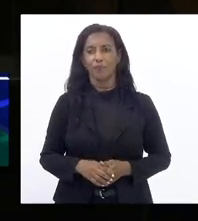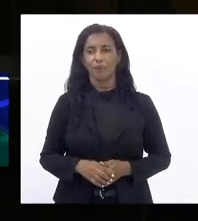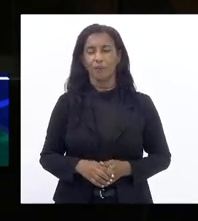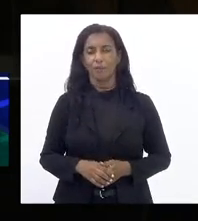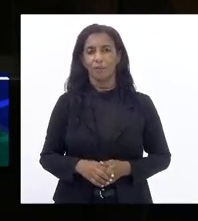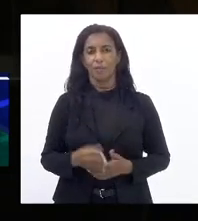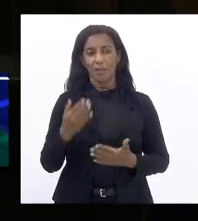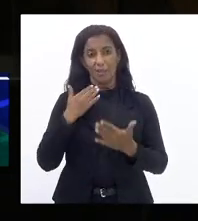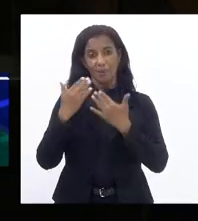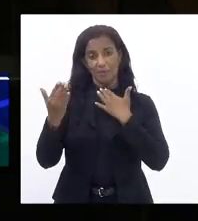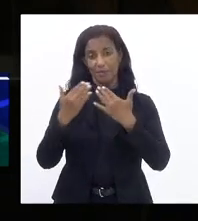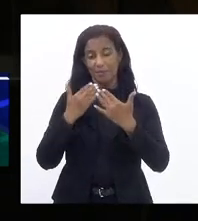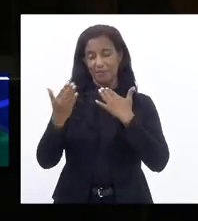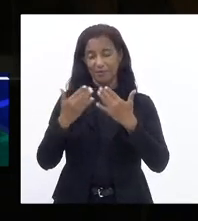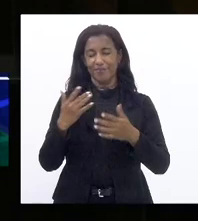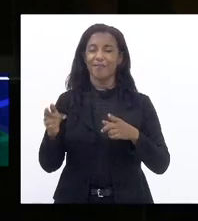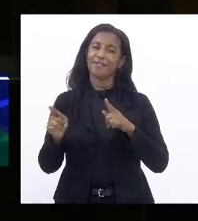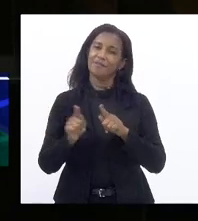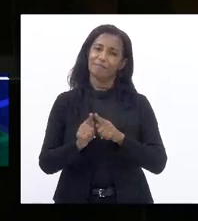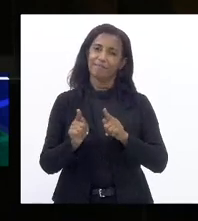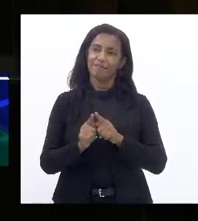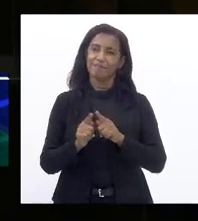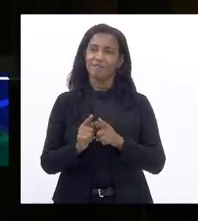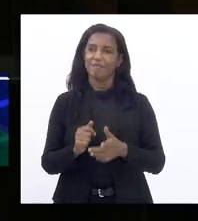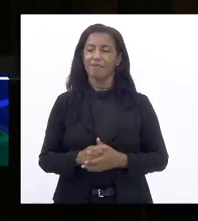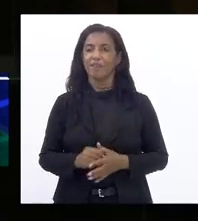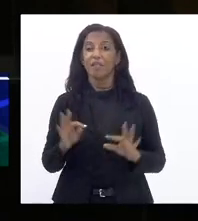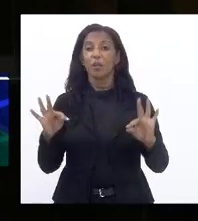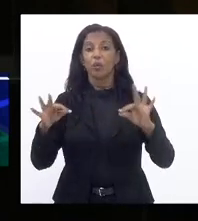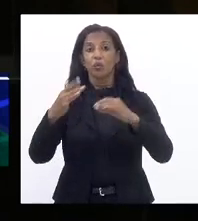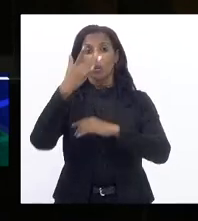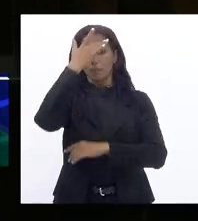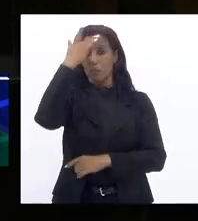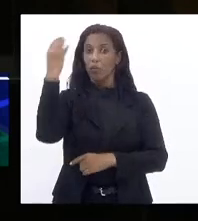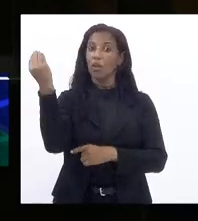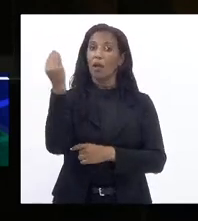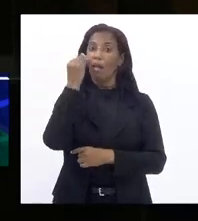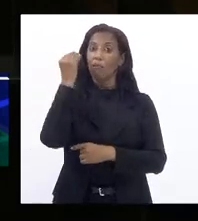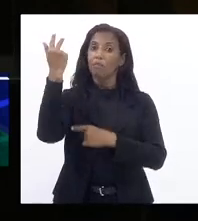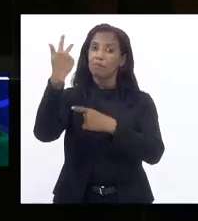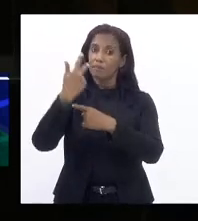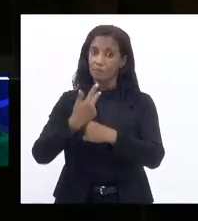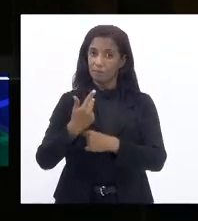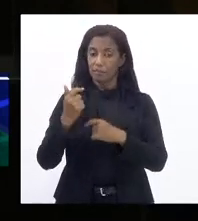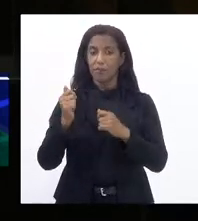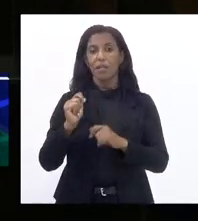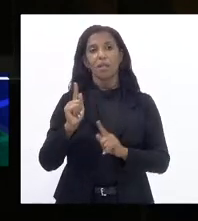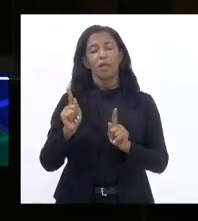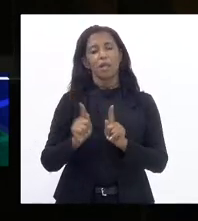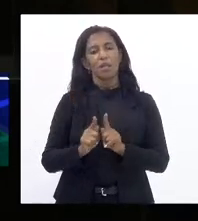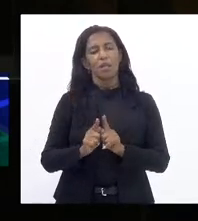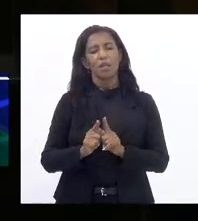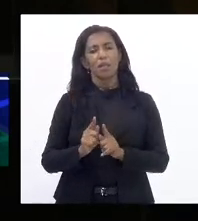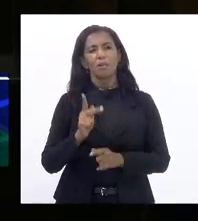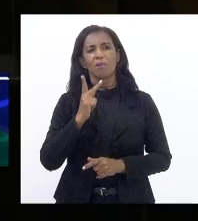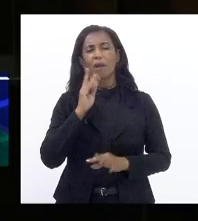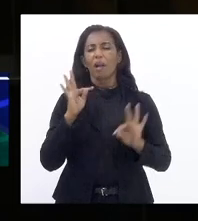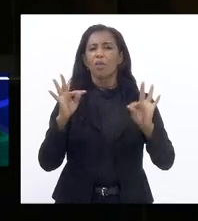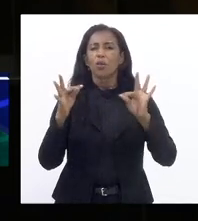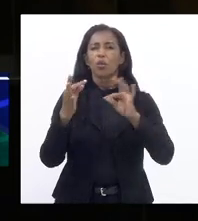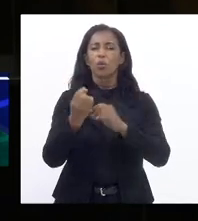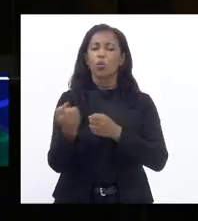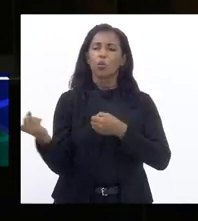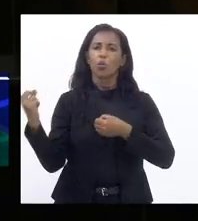desse bate-papo também, com Vossa Excelência e com todos aqueles que nos assistem, e me despedir, desejar a todos um